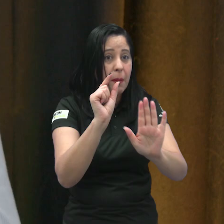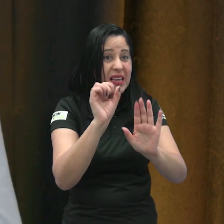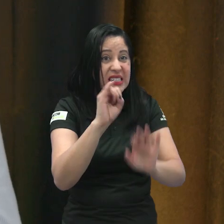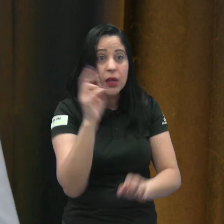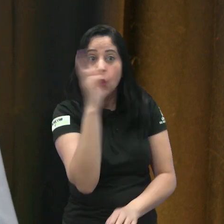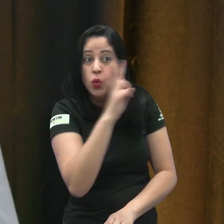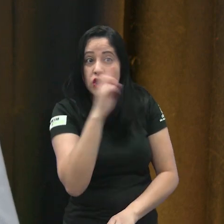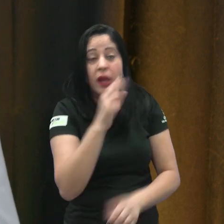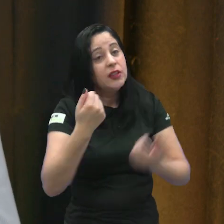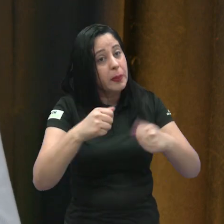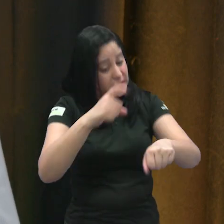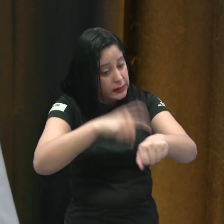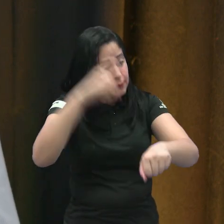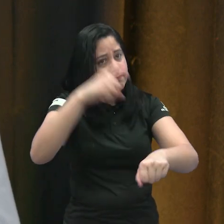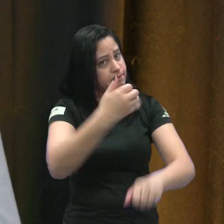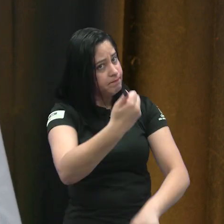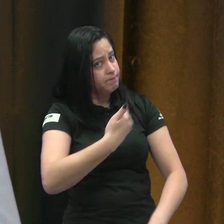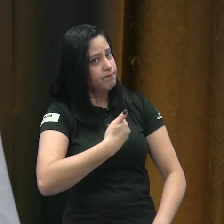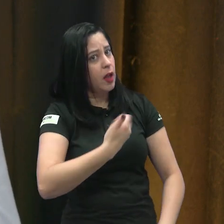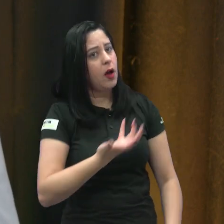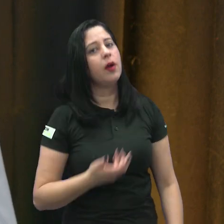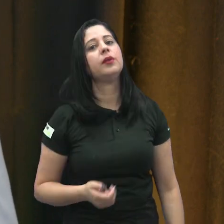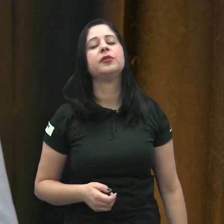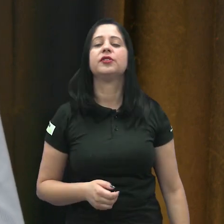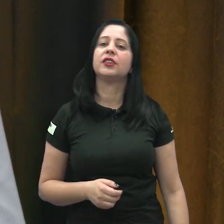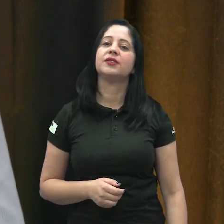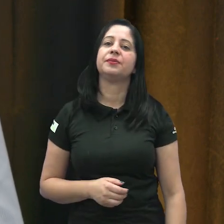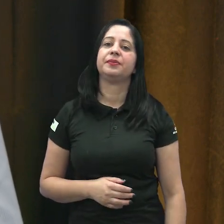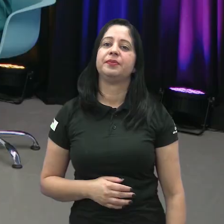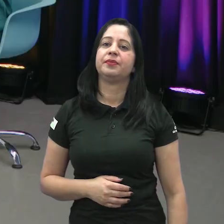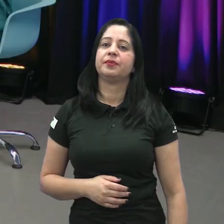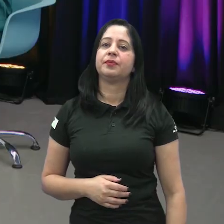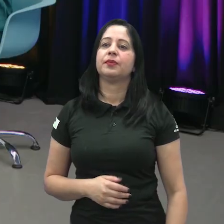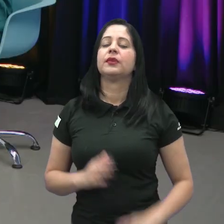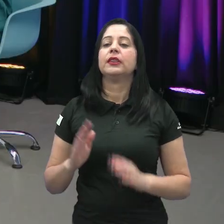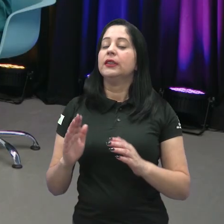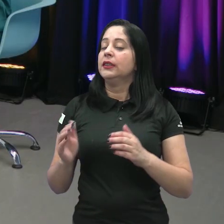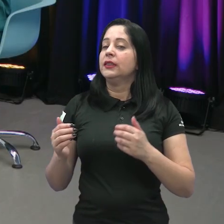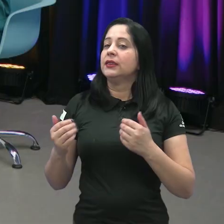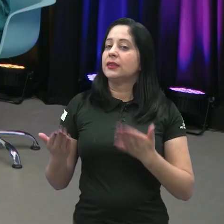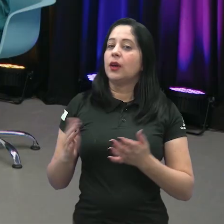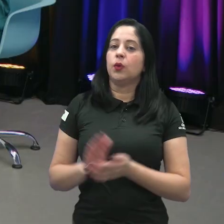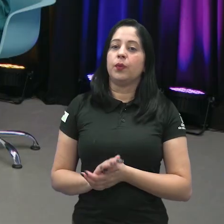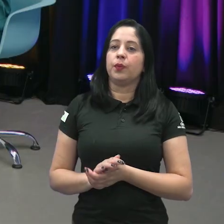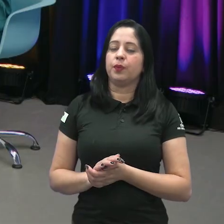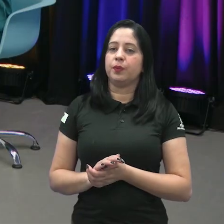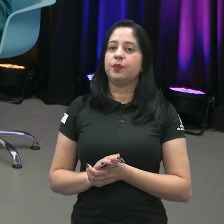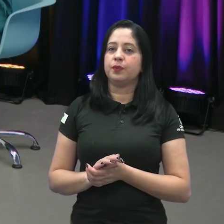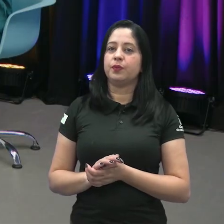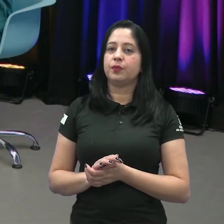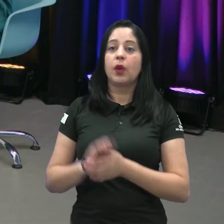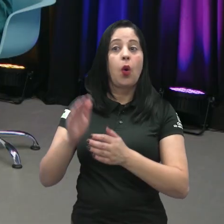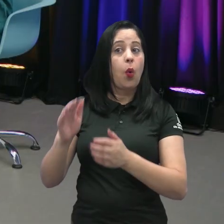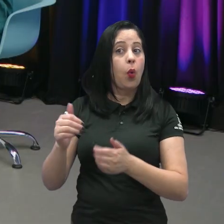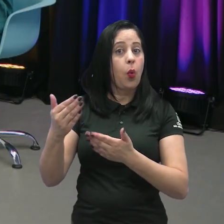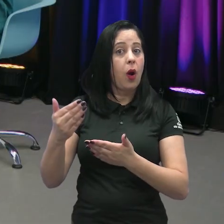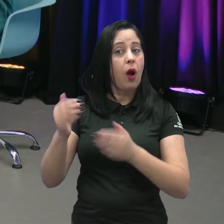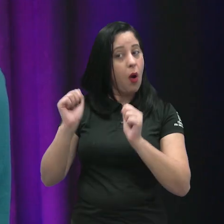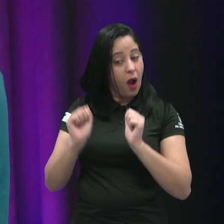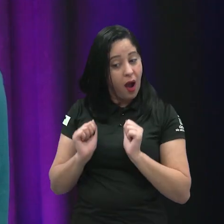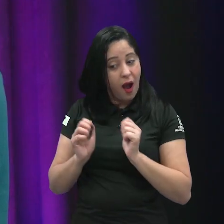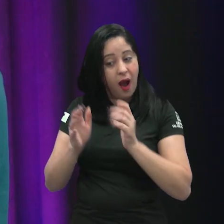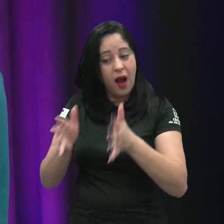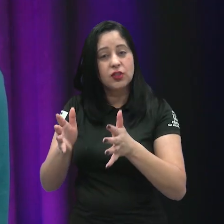tem coisa que não dá para esperar, entendeu? Sim. Então, sou assim. Quais ações você acredita que são essenciais para cultivar